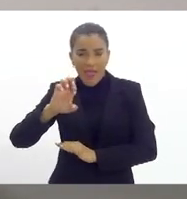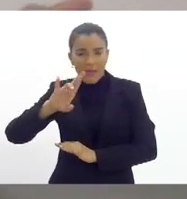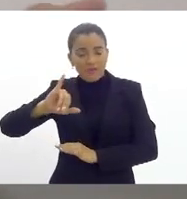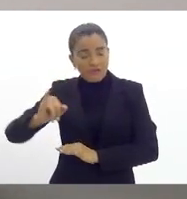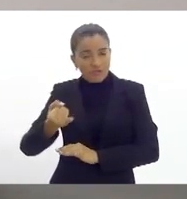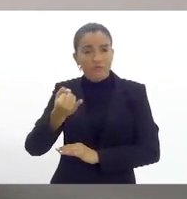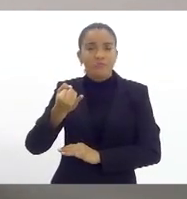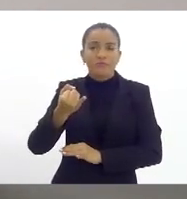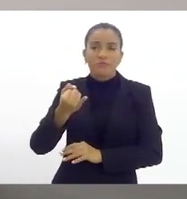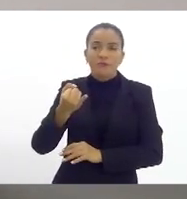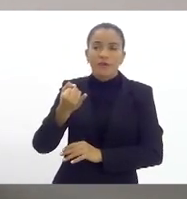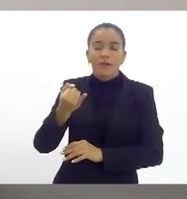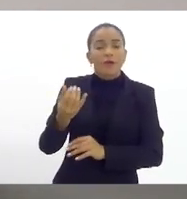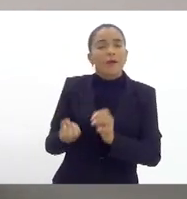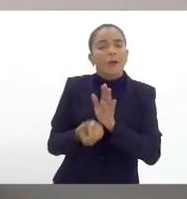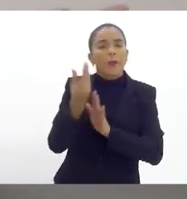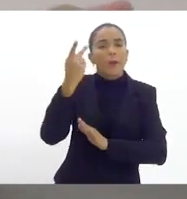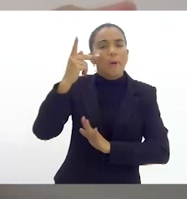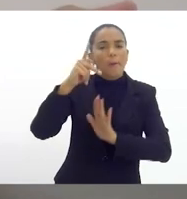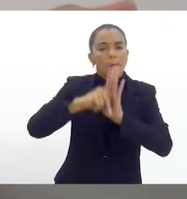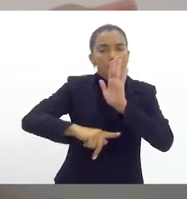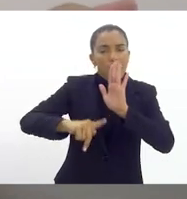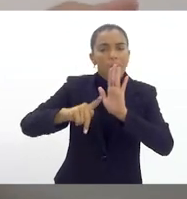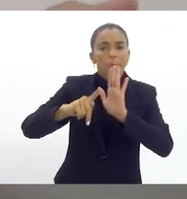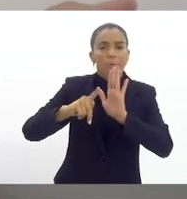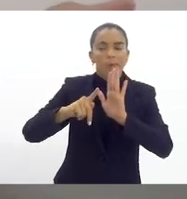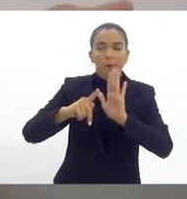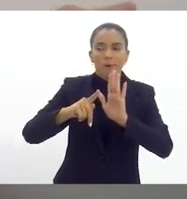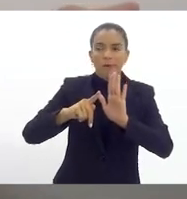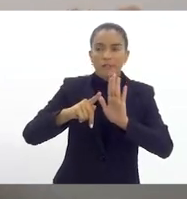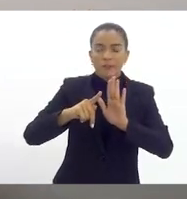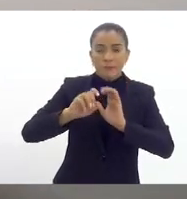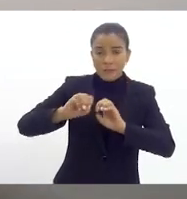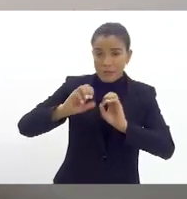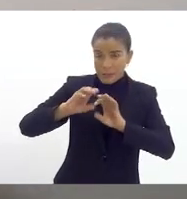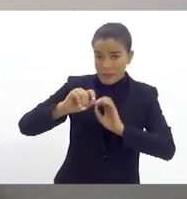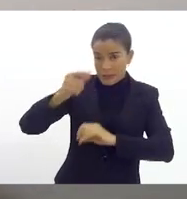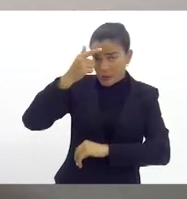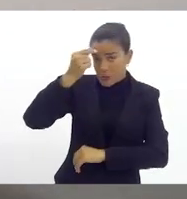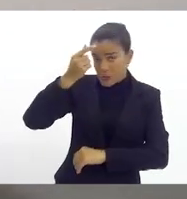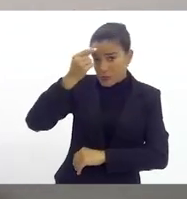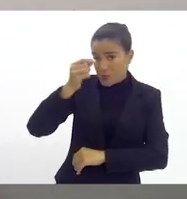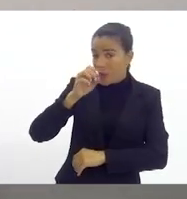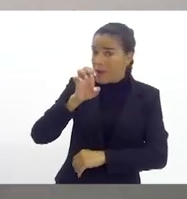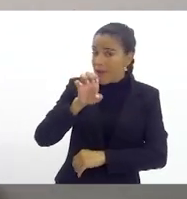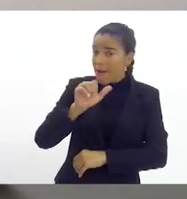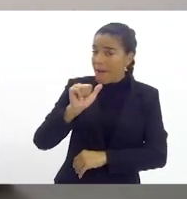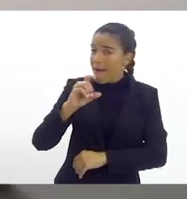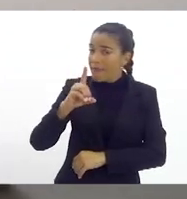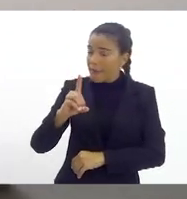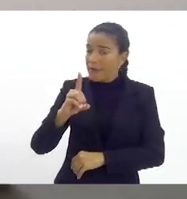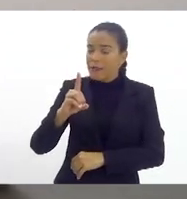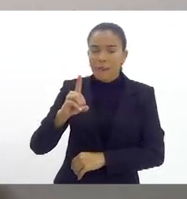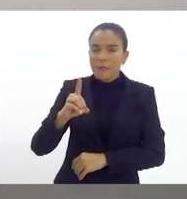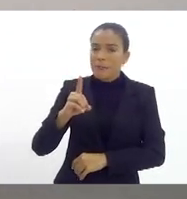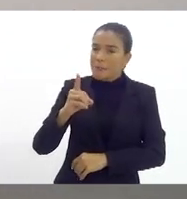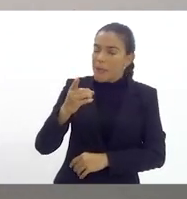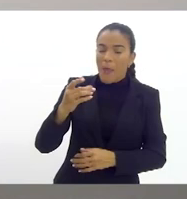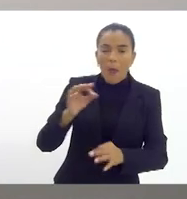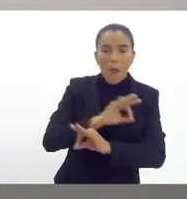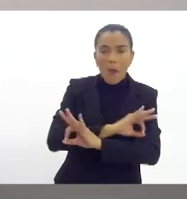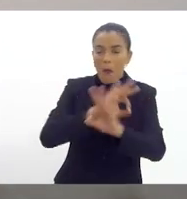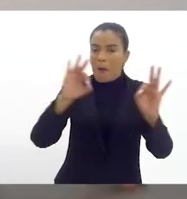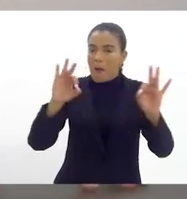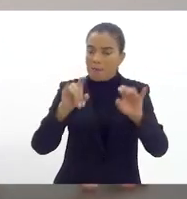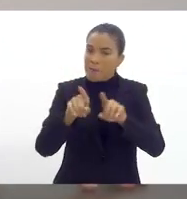uma um projeto de ensino superior EAD que não deixa a desejar que precisa